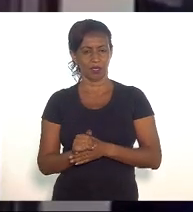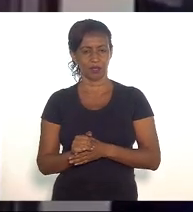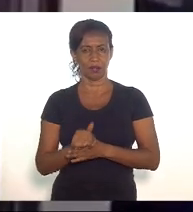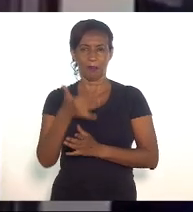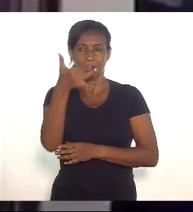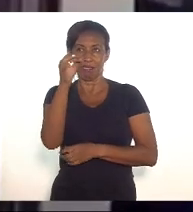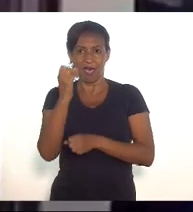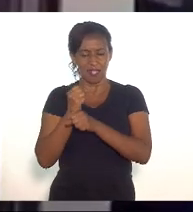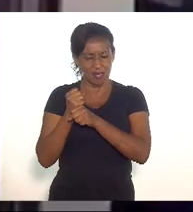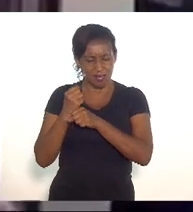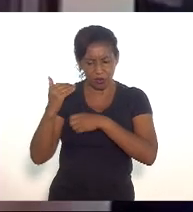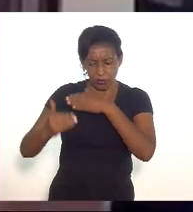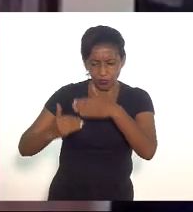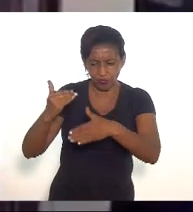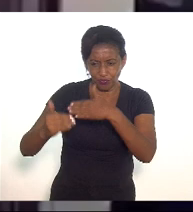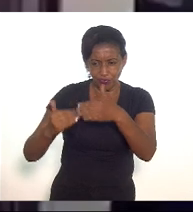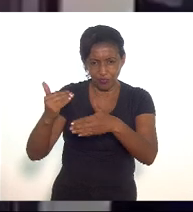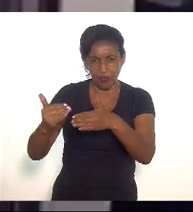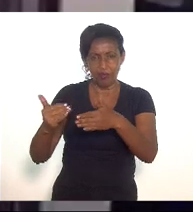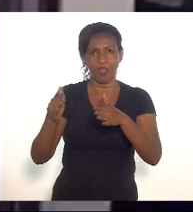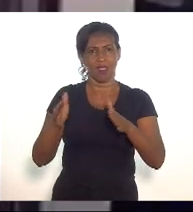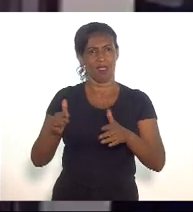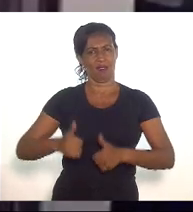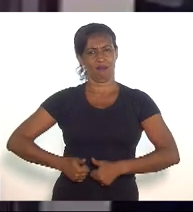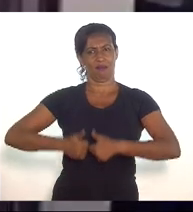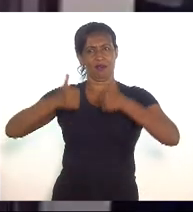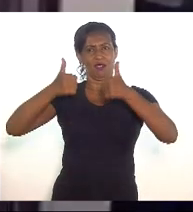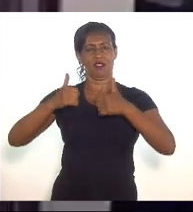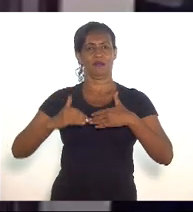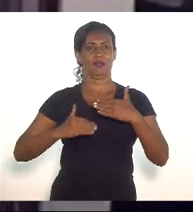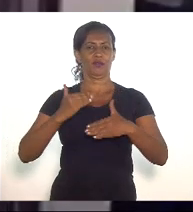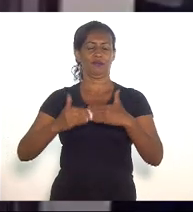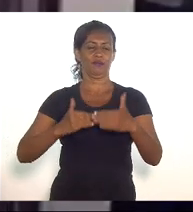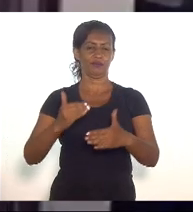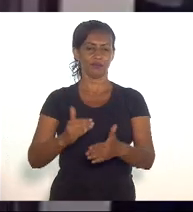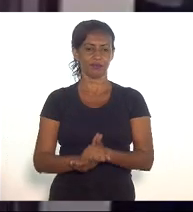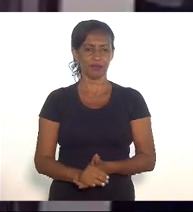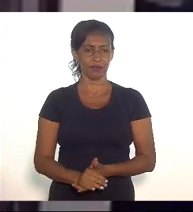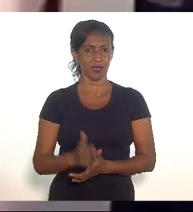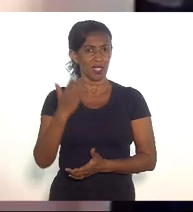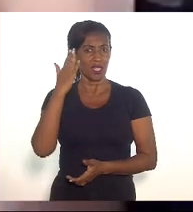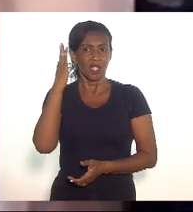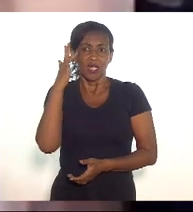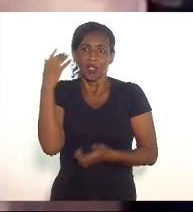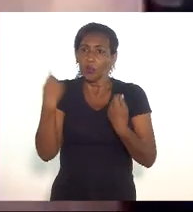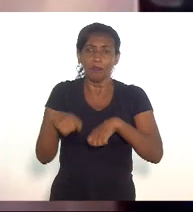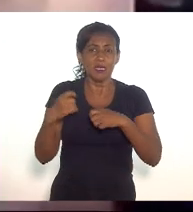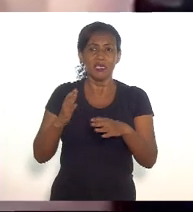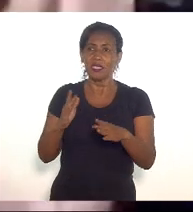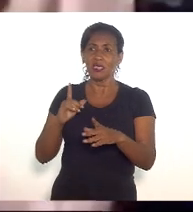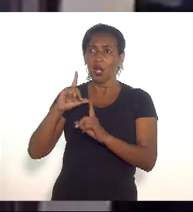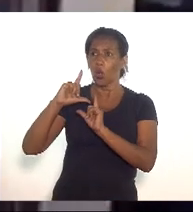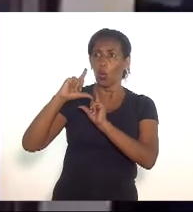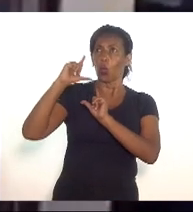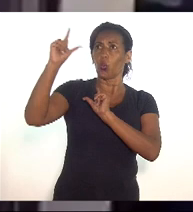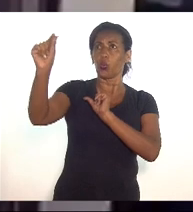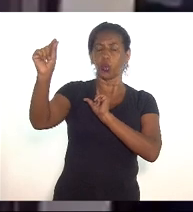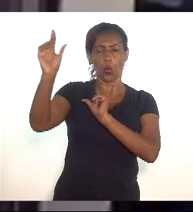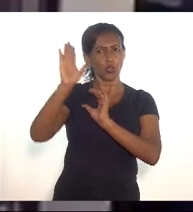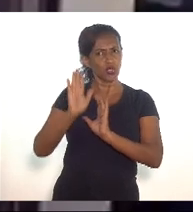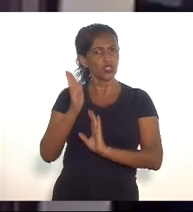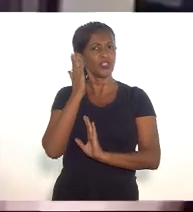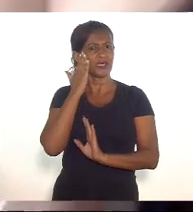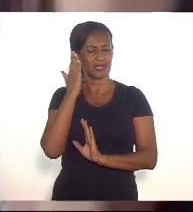para 10 anos, ou seja, um aprimoramento do processo, que não precisa ir tão longe assim, né? Quer dizer, nós